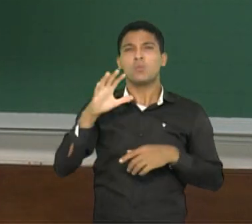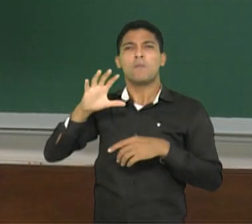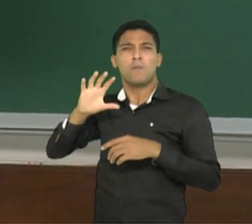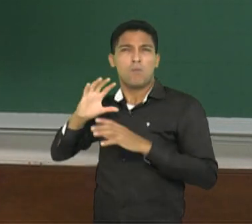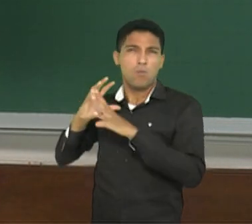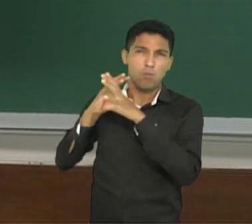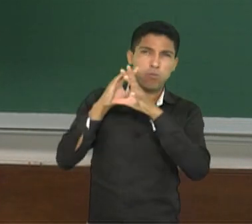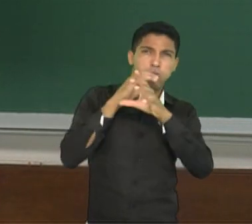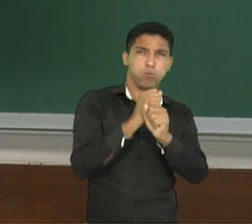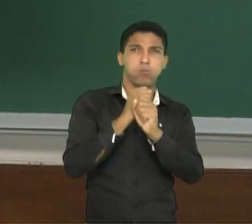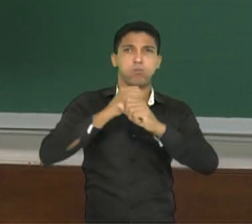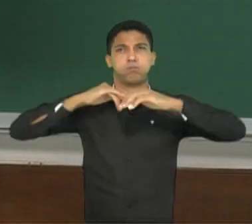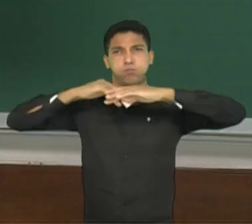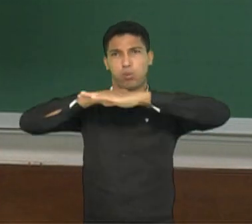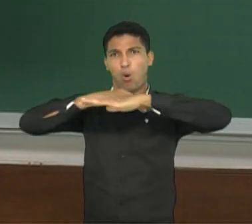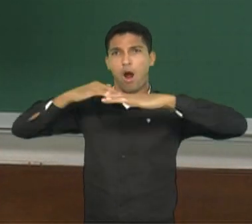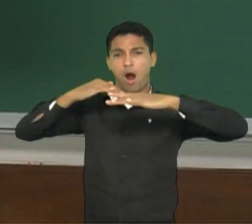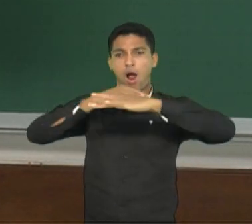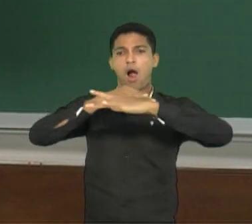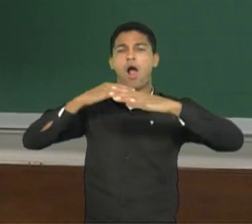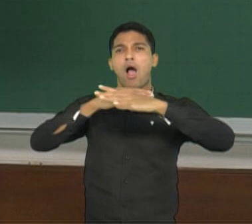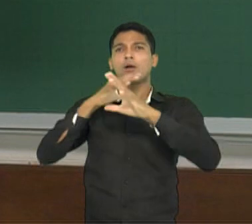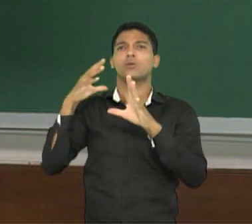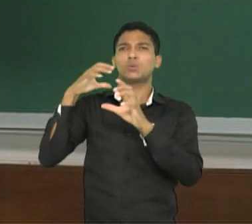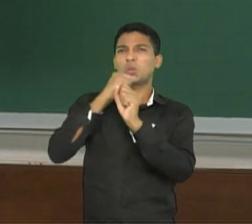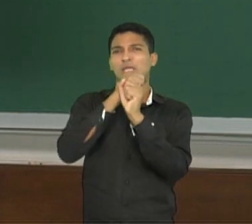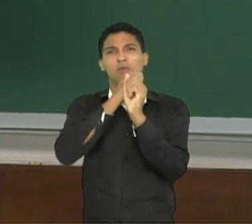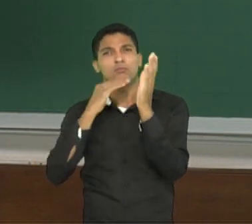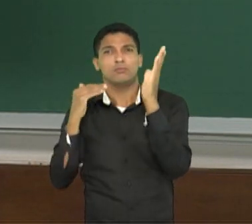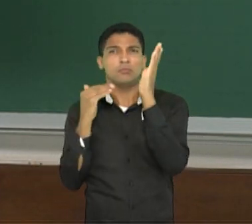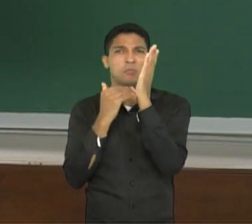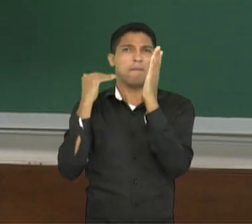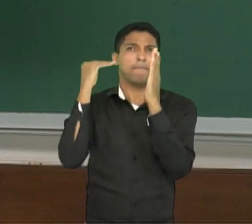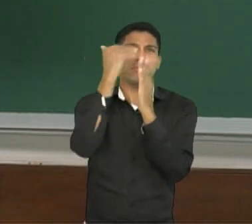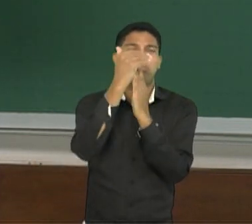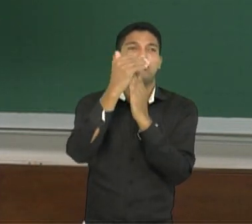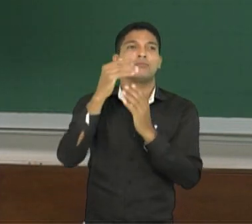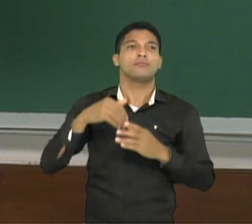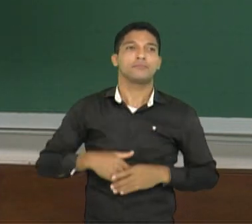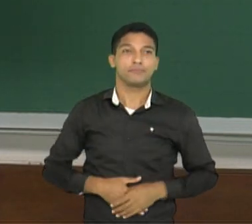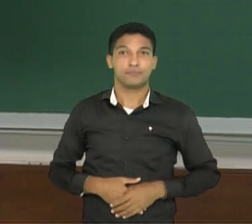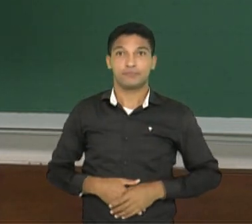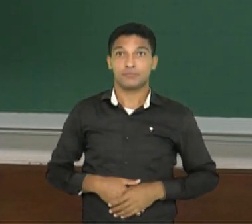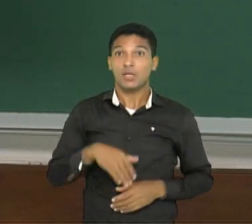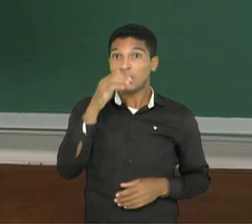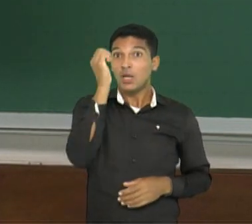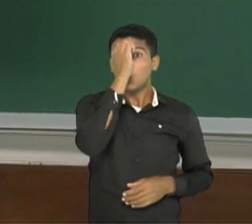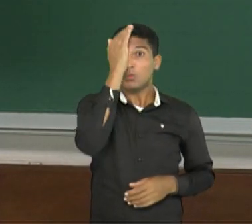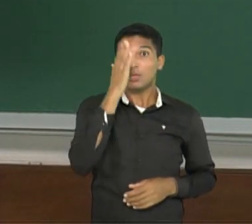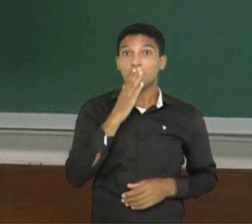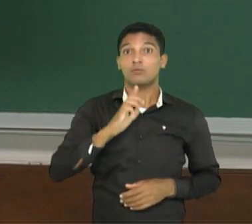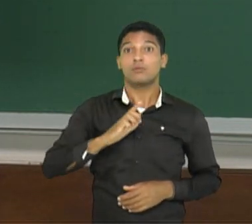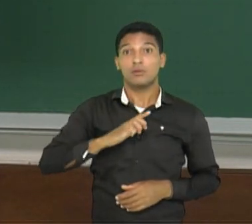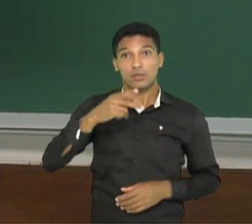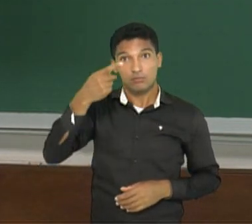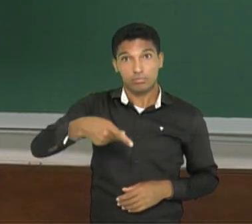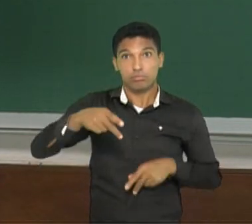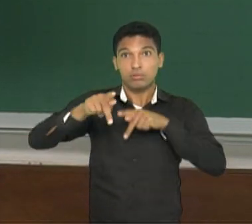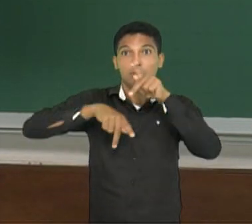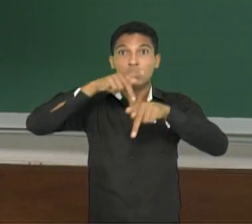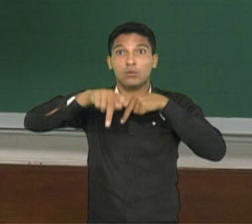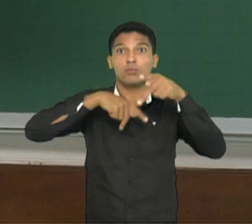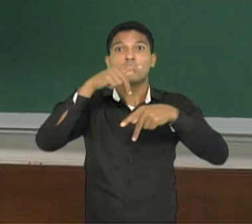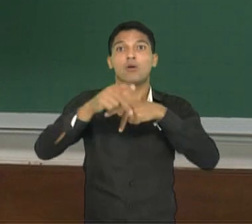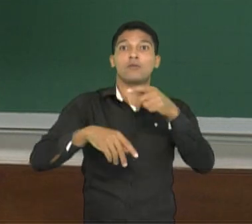espaço geográfico. No caso do Brasil, a gente já falou ali um pouco mais de 211 milhões, segundo o censo,